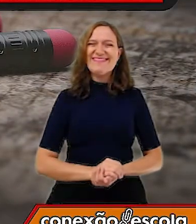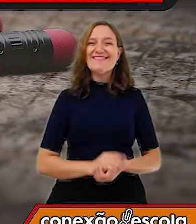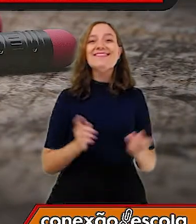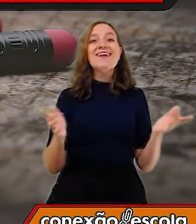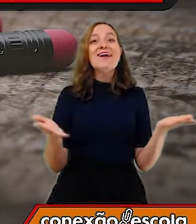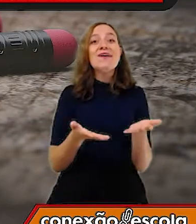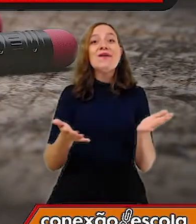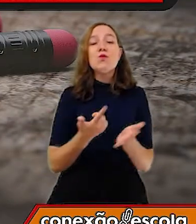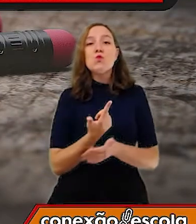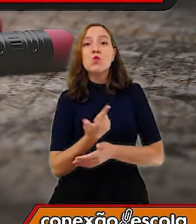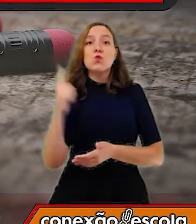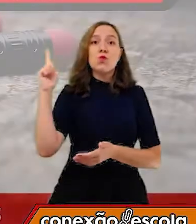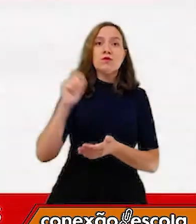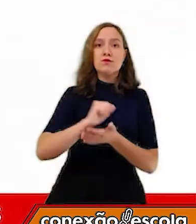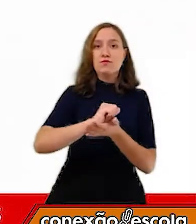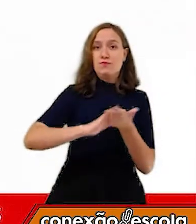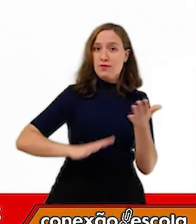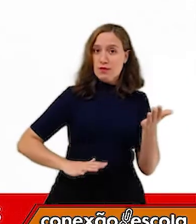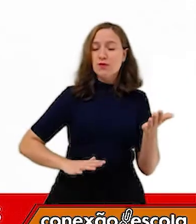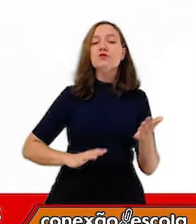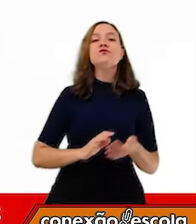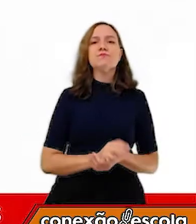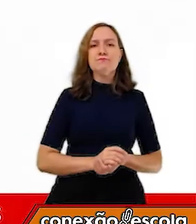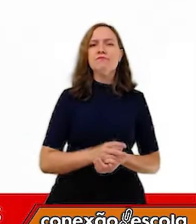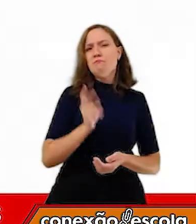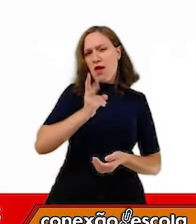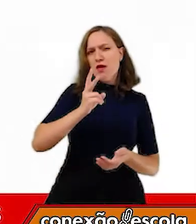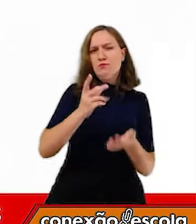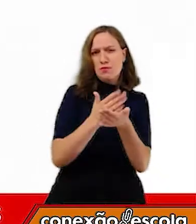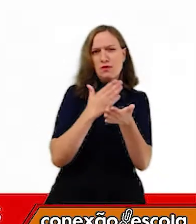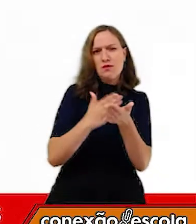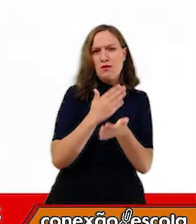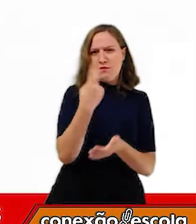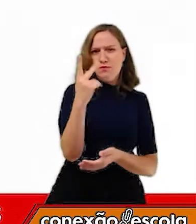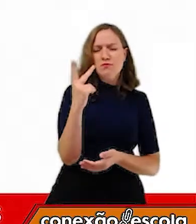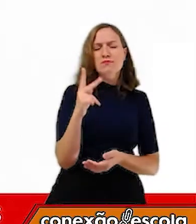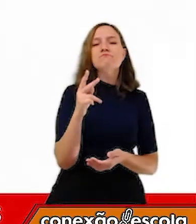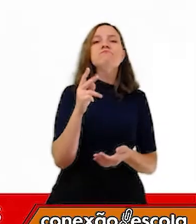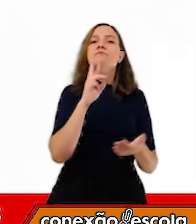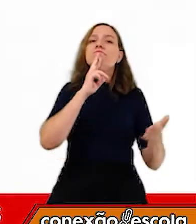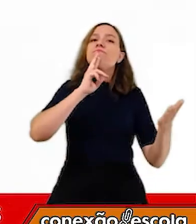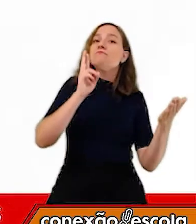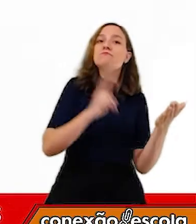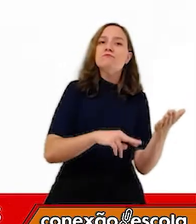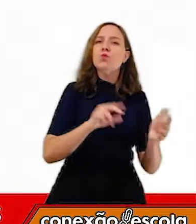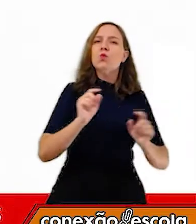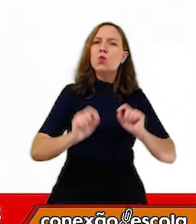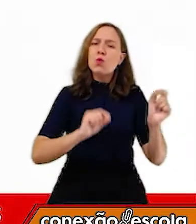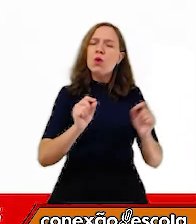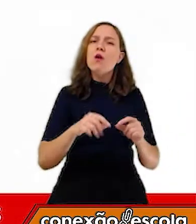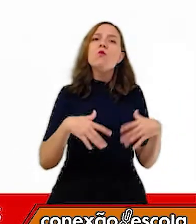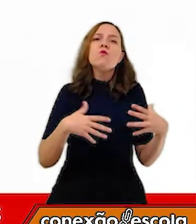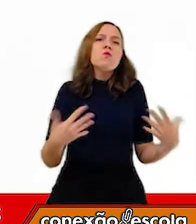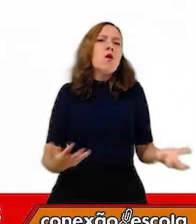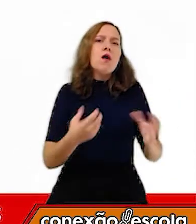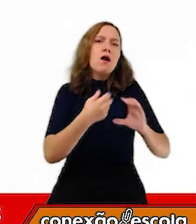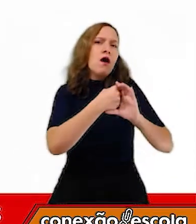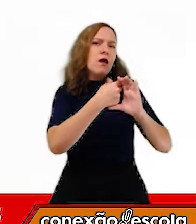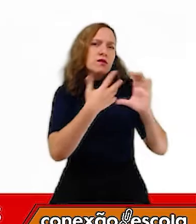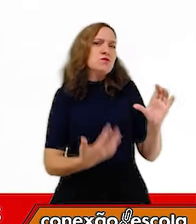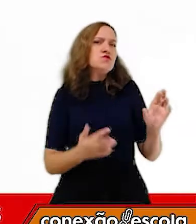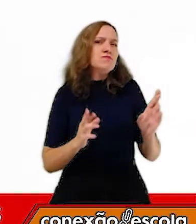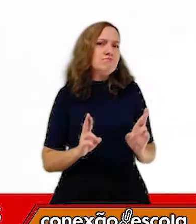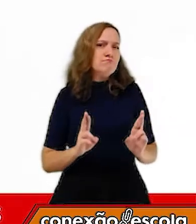Outra atividade, no caderno também, vocês vão responder quais as características